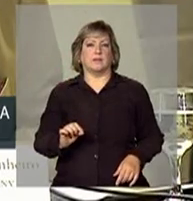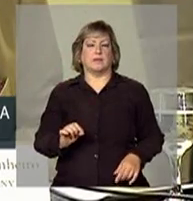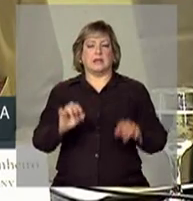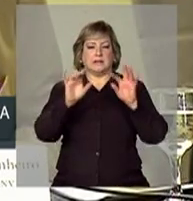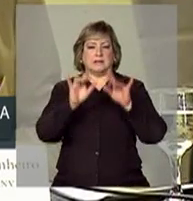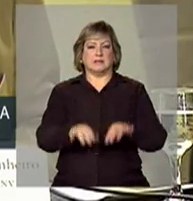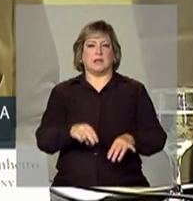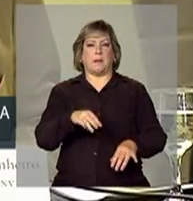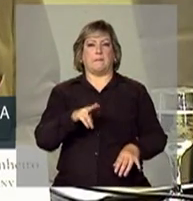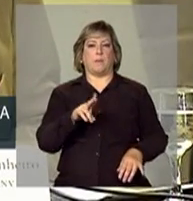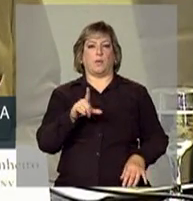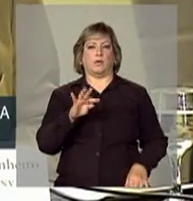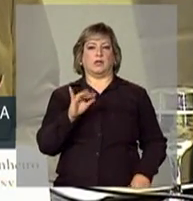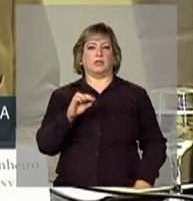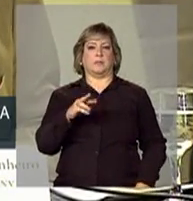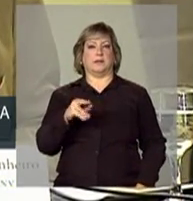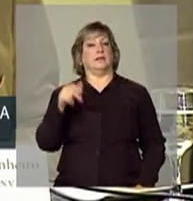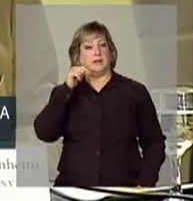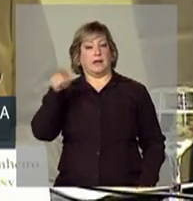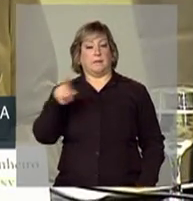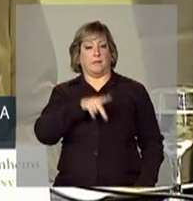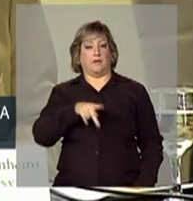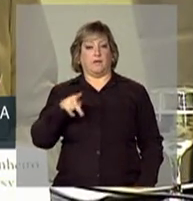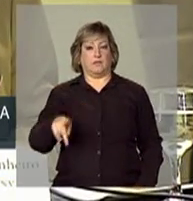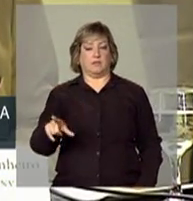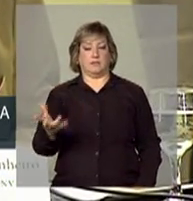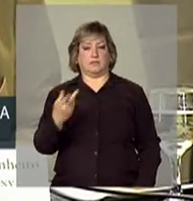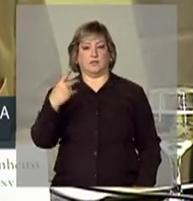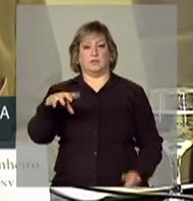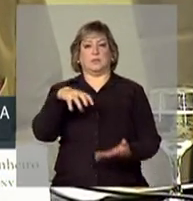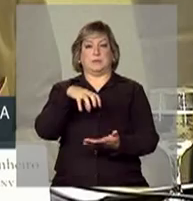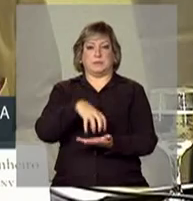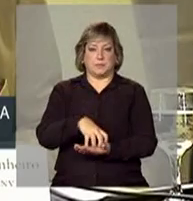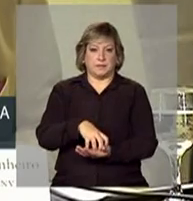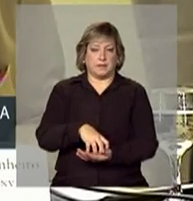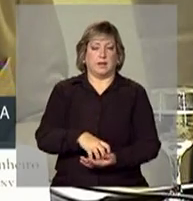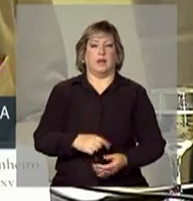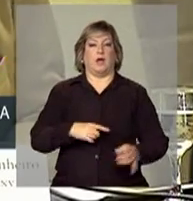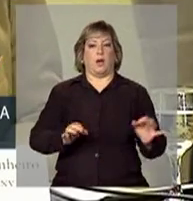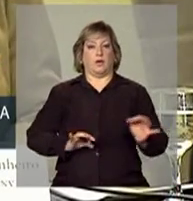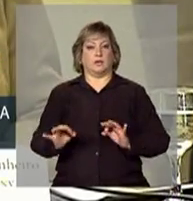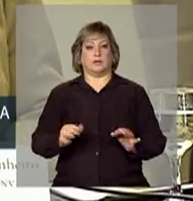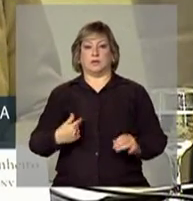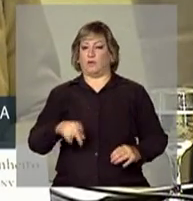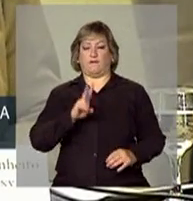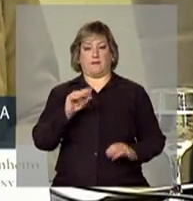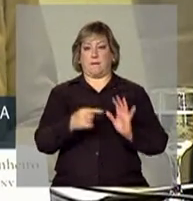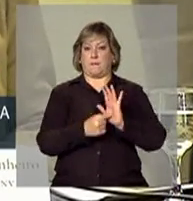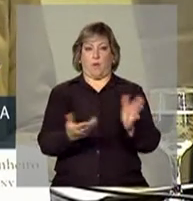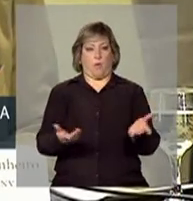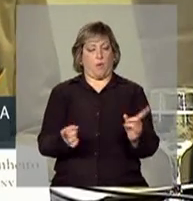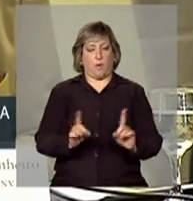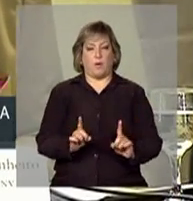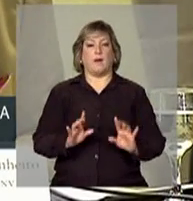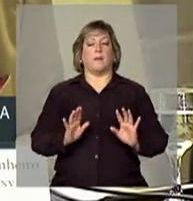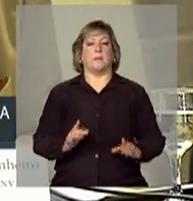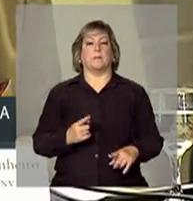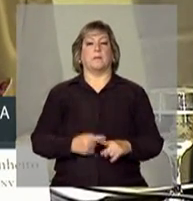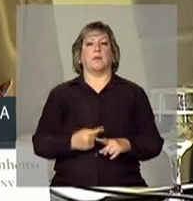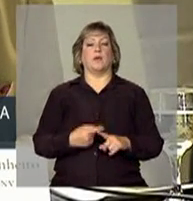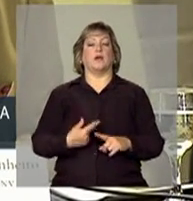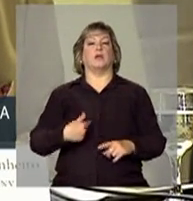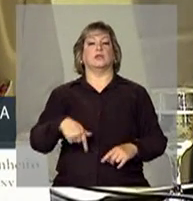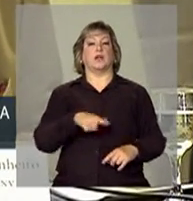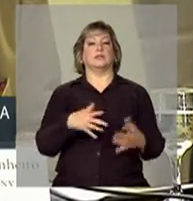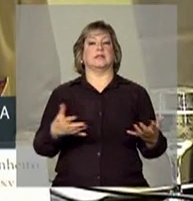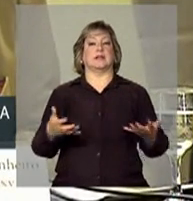relatório multimídia que a professora Starling, sua formidável equipe, coordena, que nós não vamos mostrar hoje, porque nós